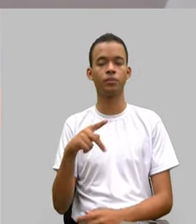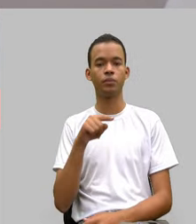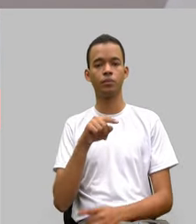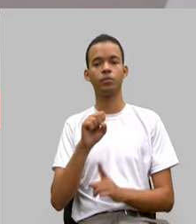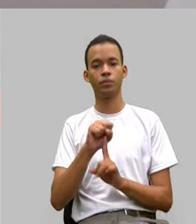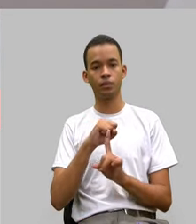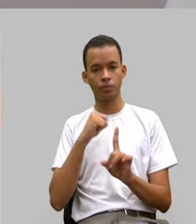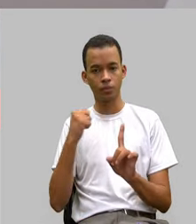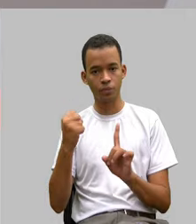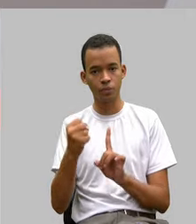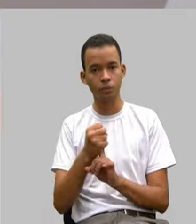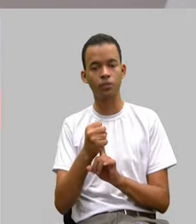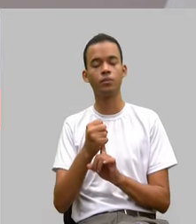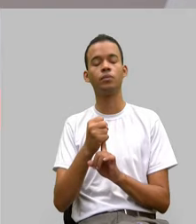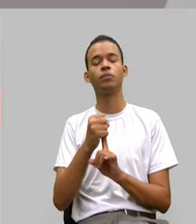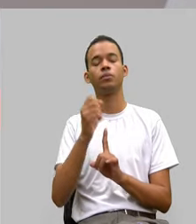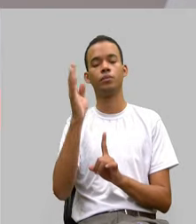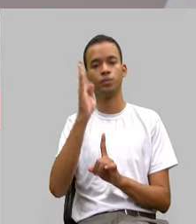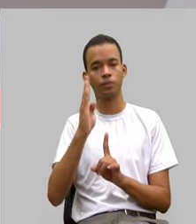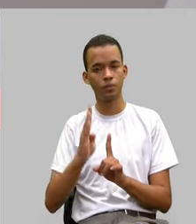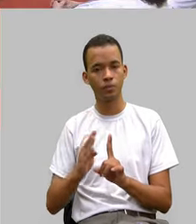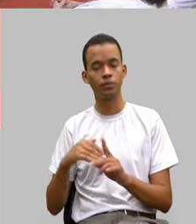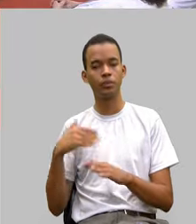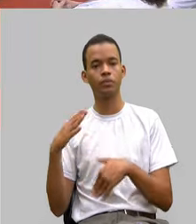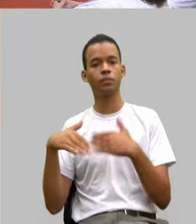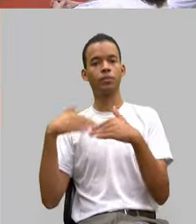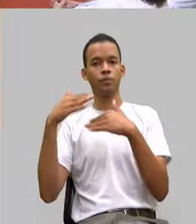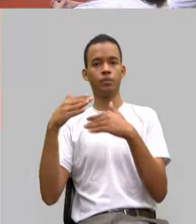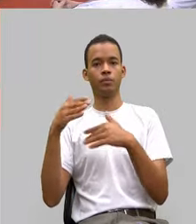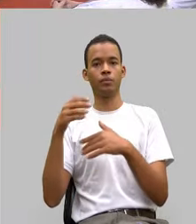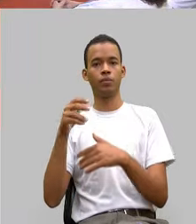brasileira para o progresso da ciência